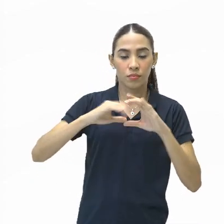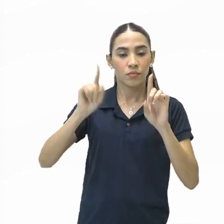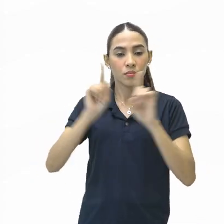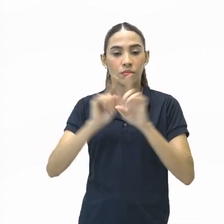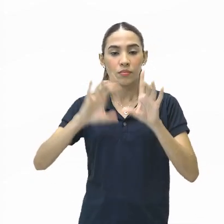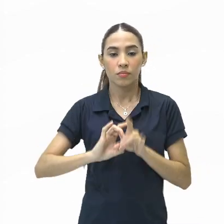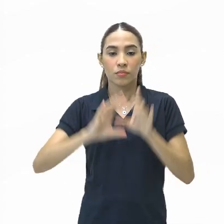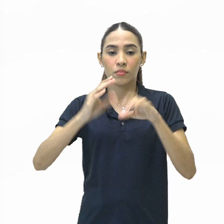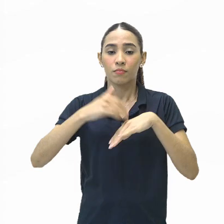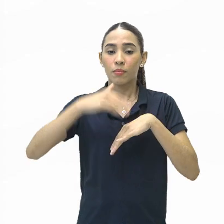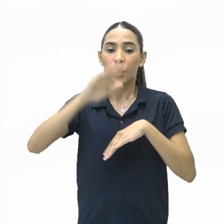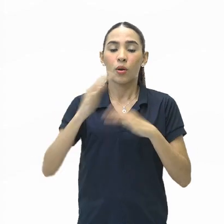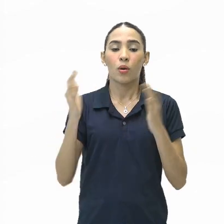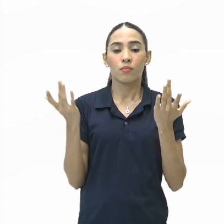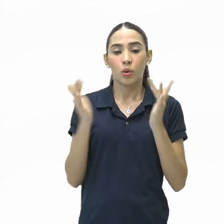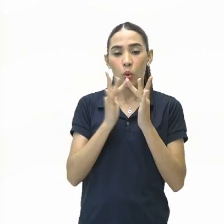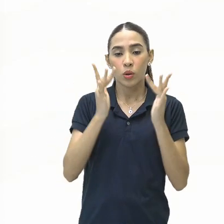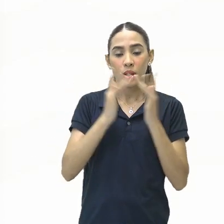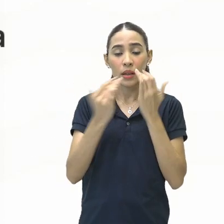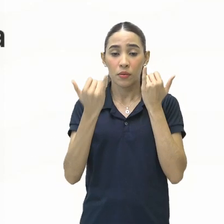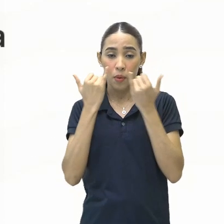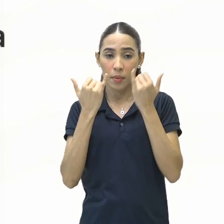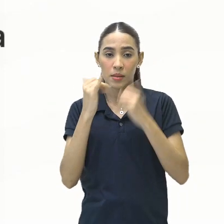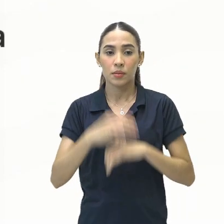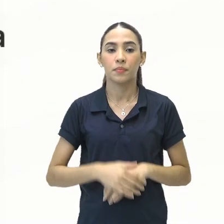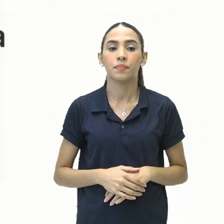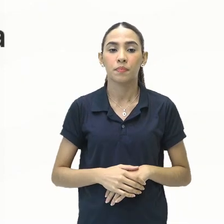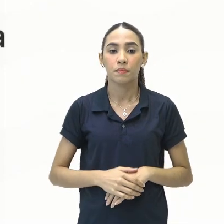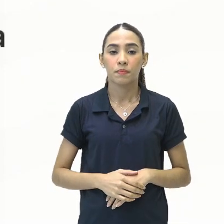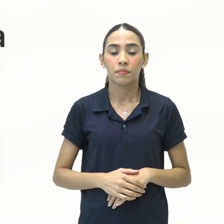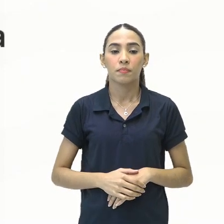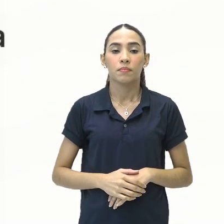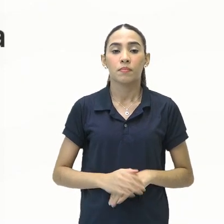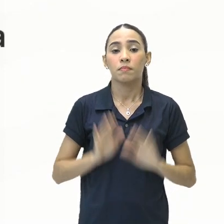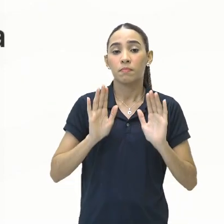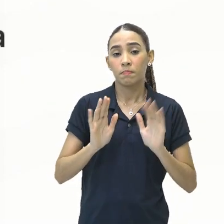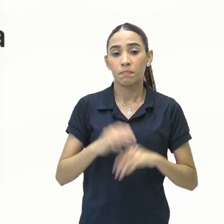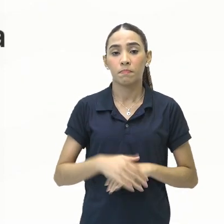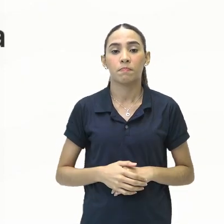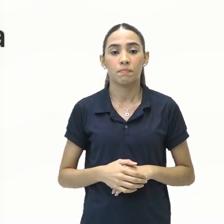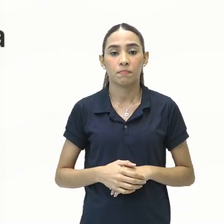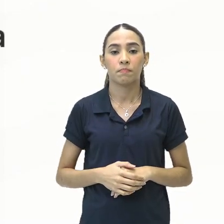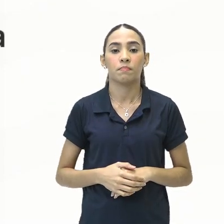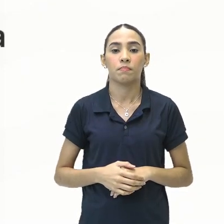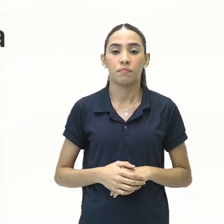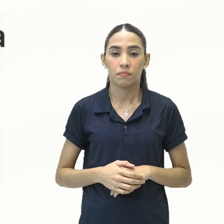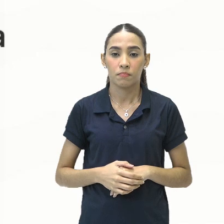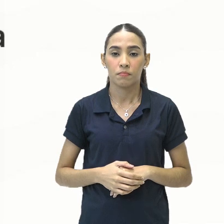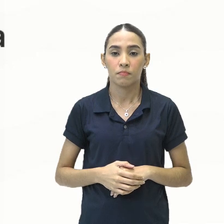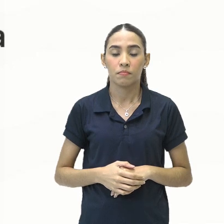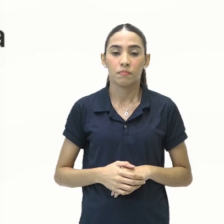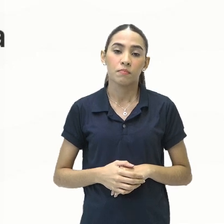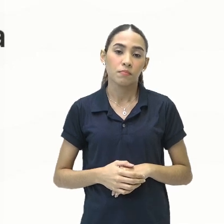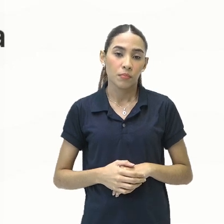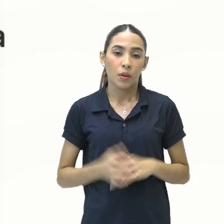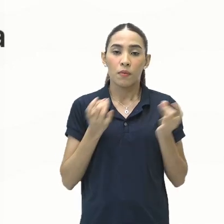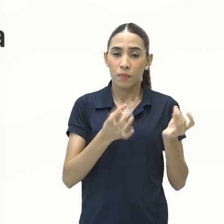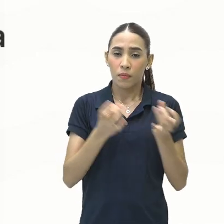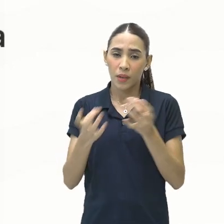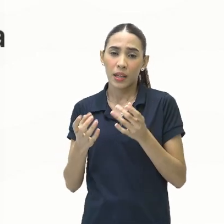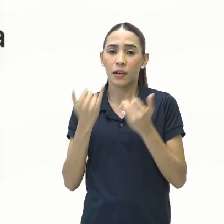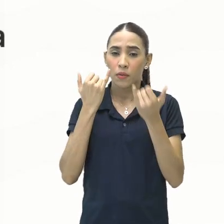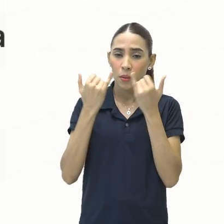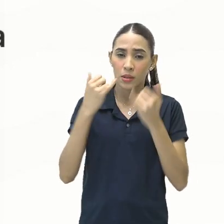e permitiu maior acesso à informação. No entanto, a venda de dados particulares